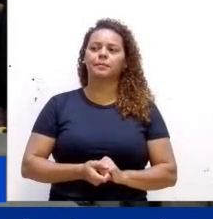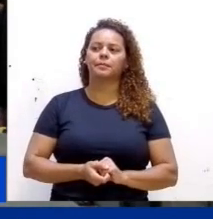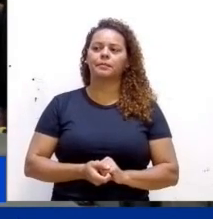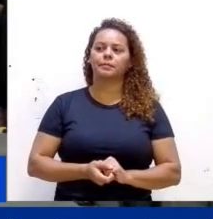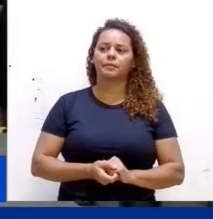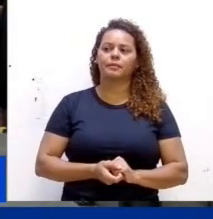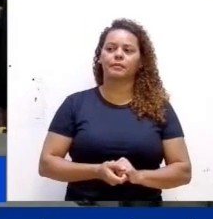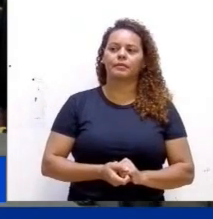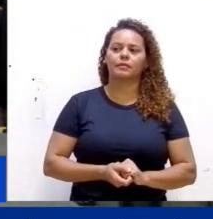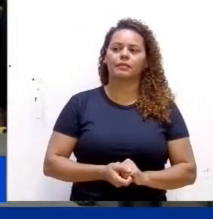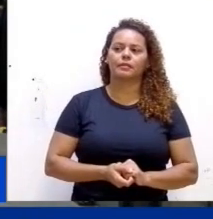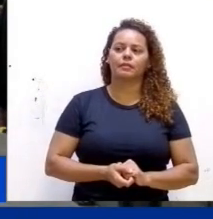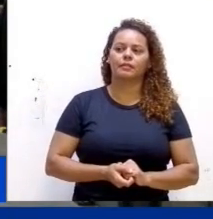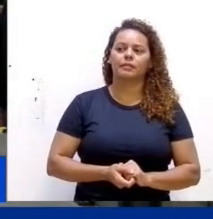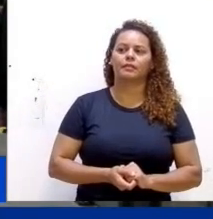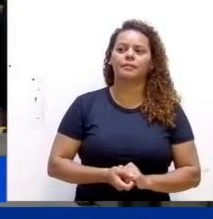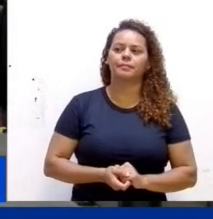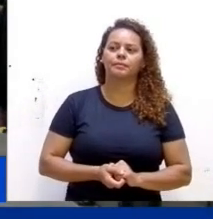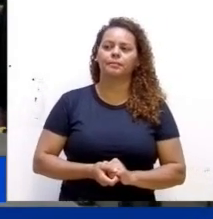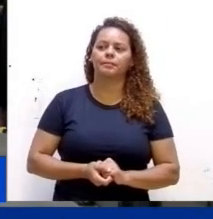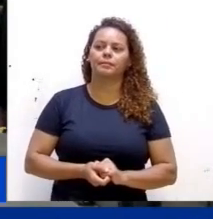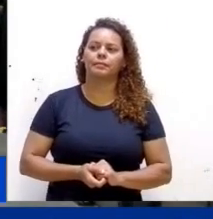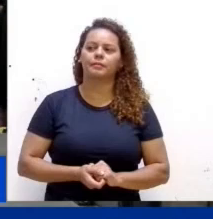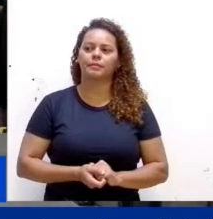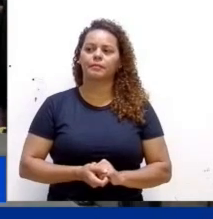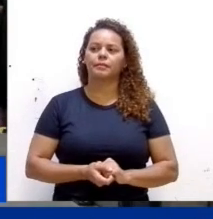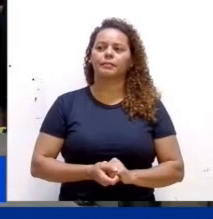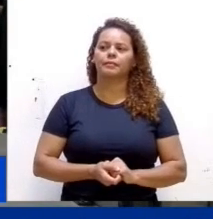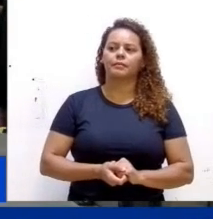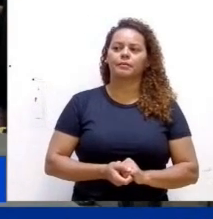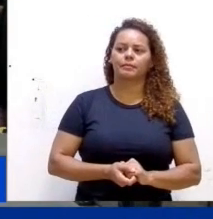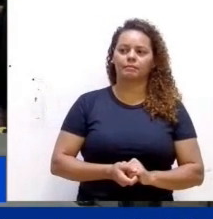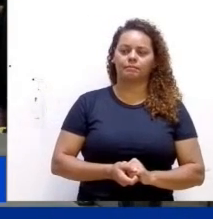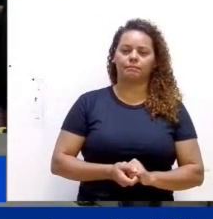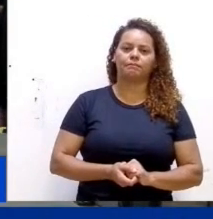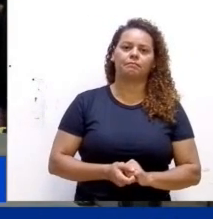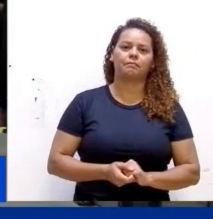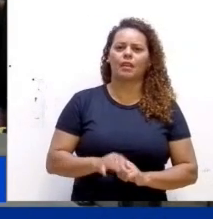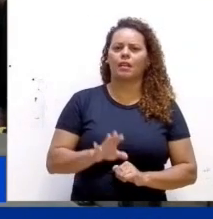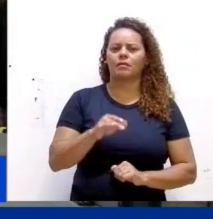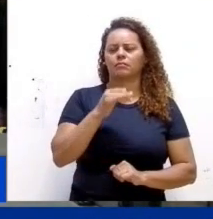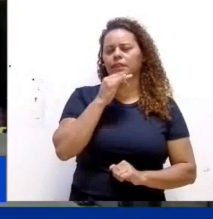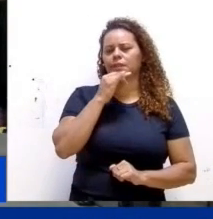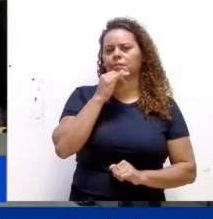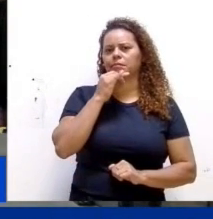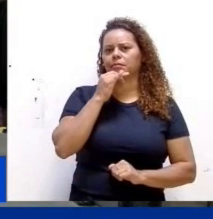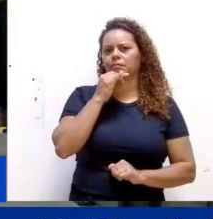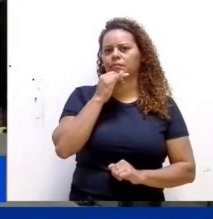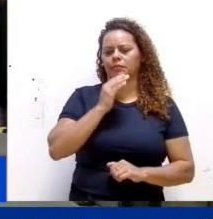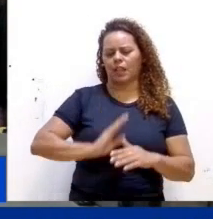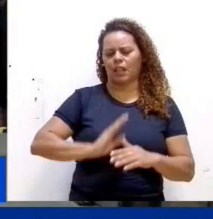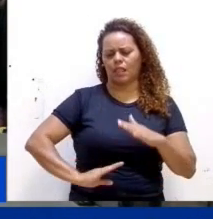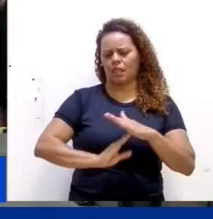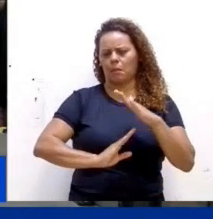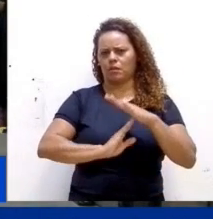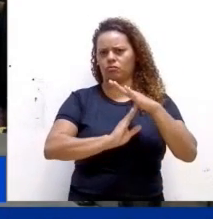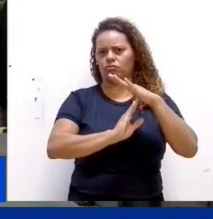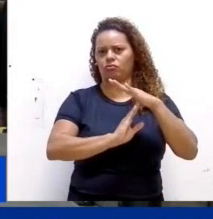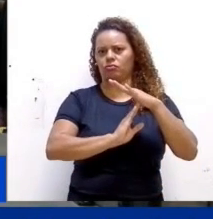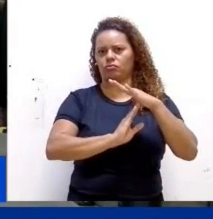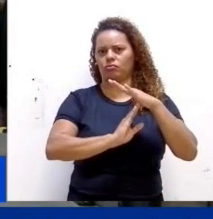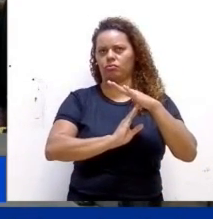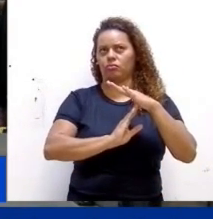acelerar. Eu vou acelerar. Vamos lá. Então, gente, não há um limite de